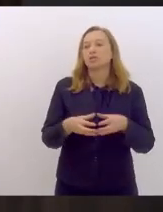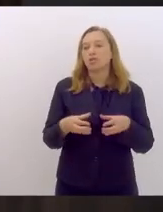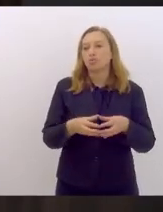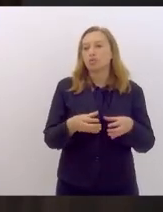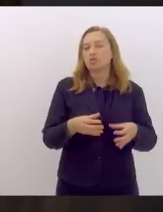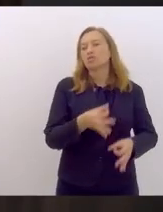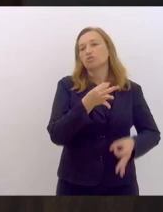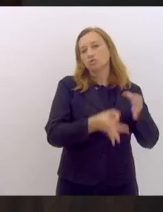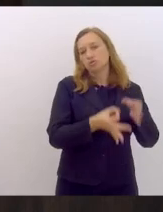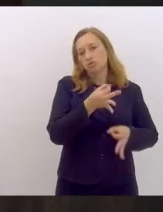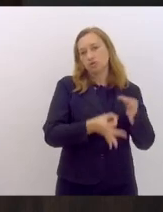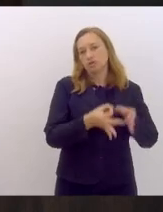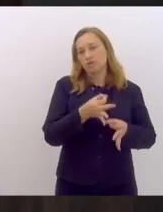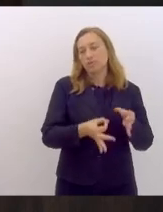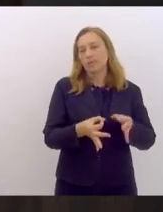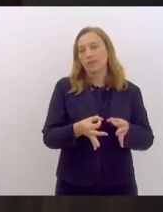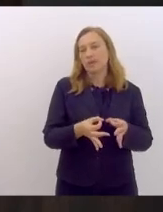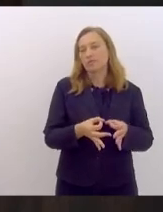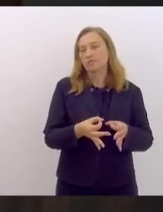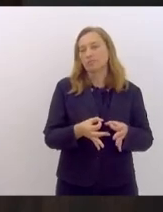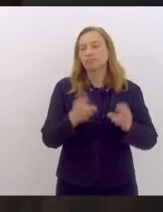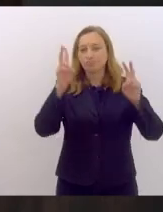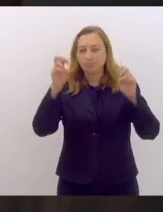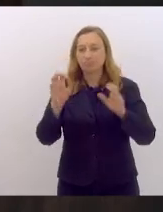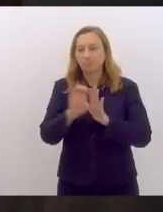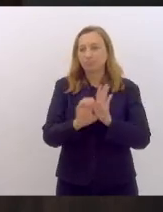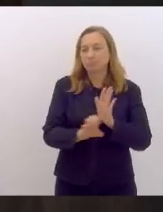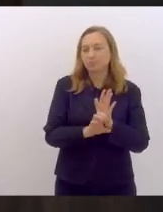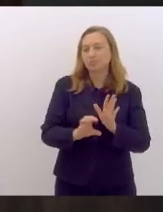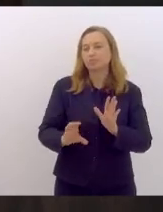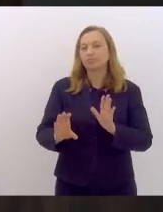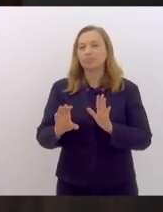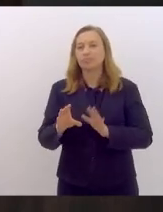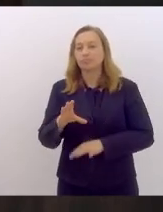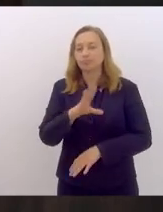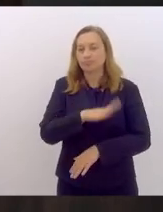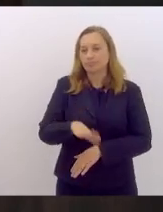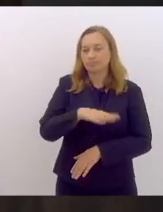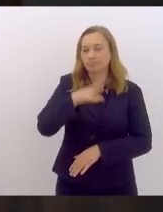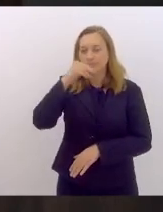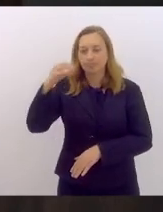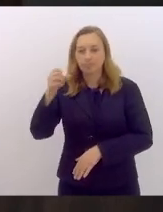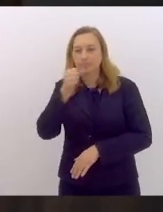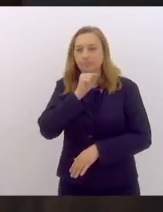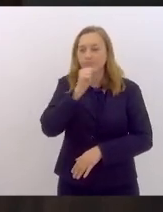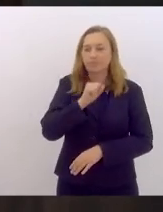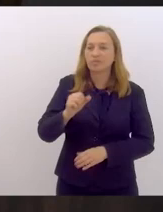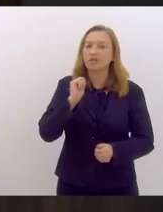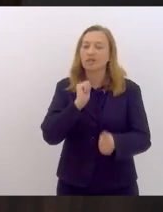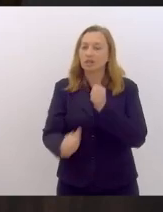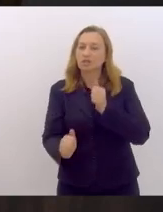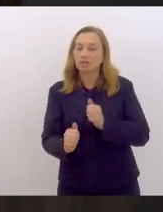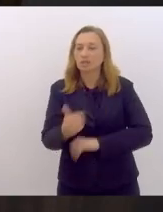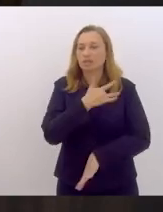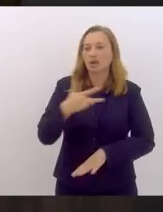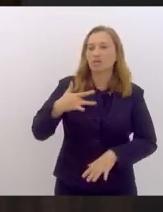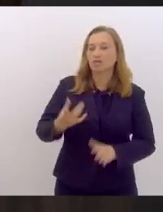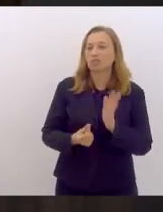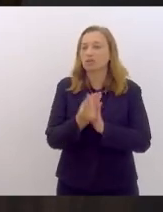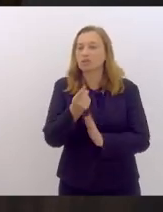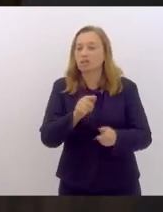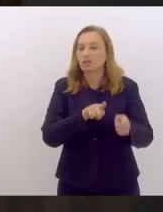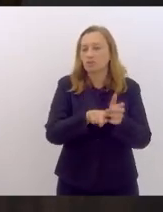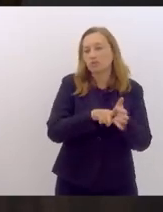comissões Constituição e Justiça, Assunto da Criança, Adolescente e do Idoso, de Esporte e Lazer, de Saúde, de Orçamento, Finanças,